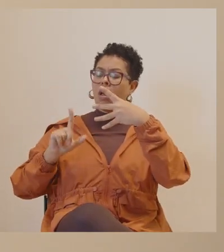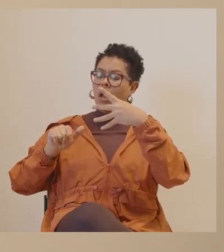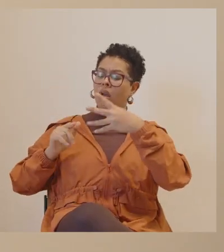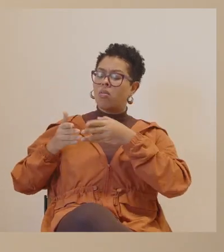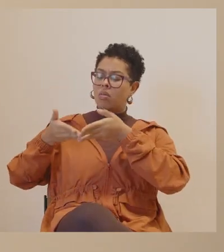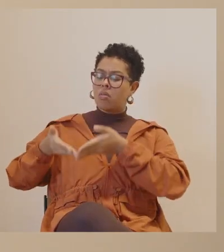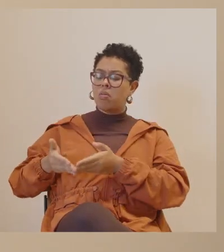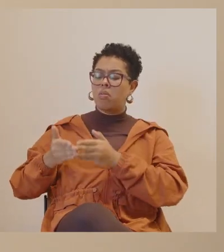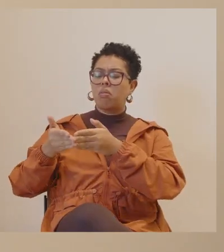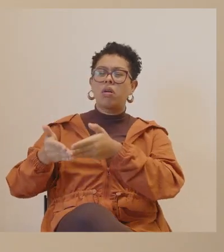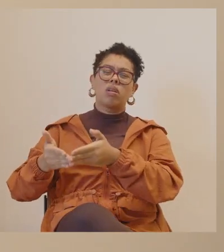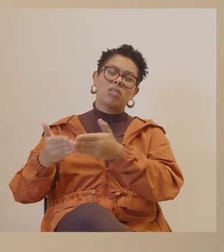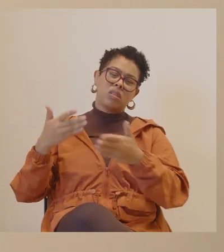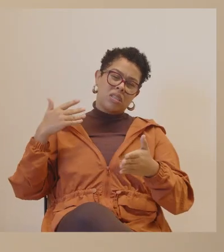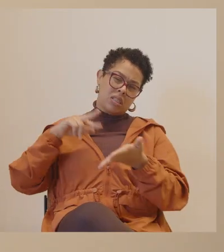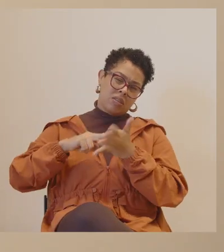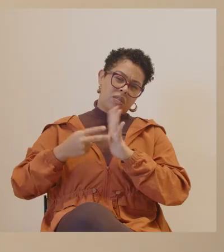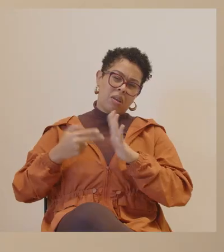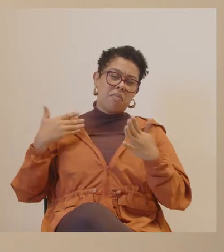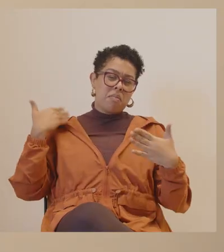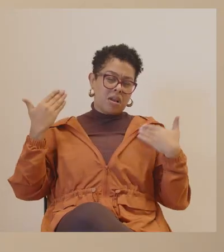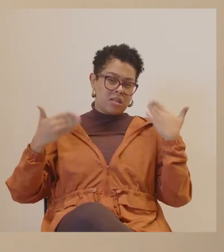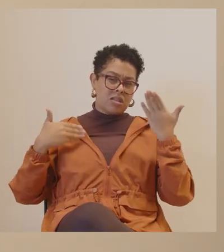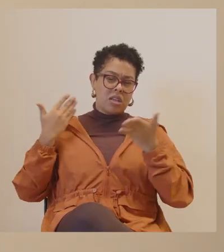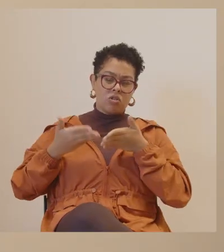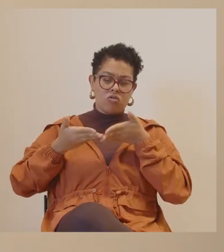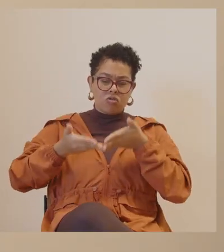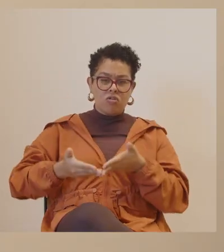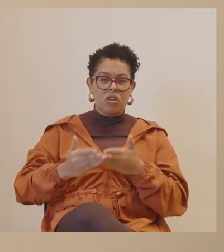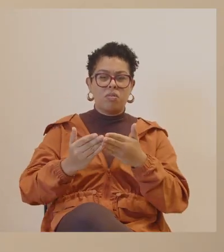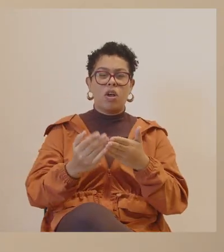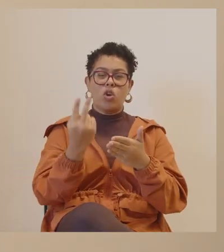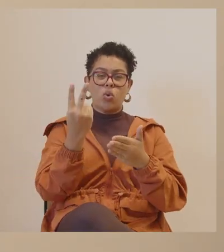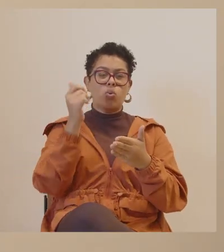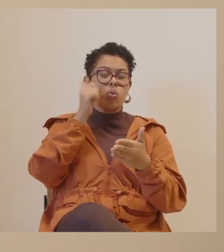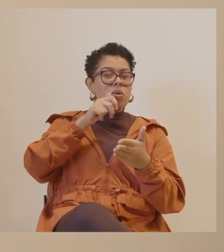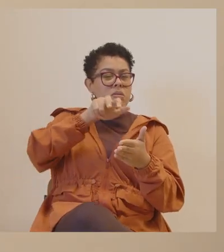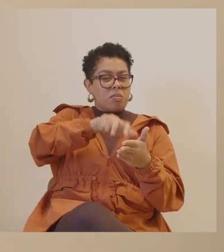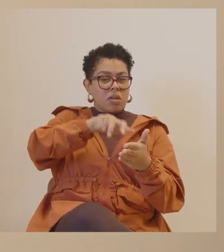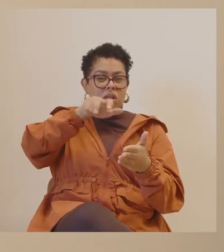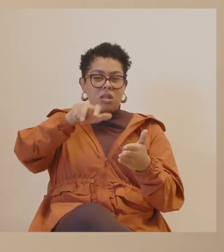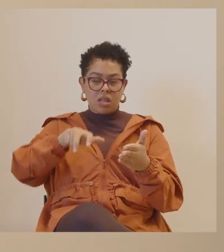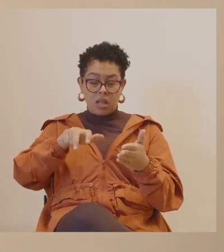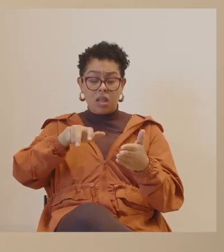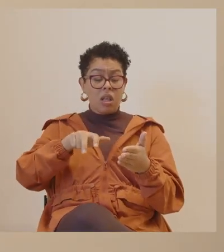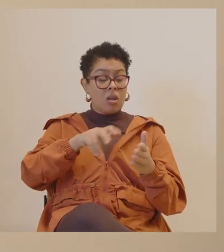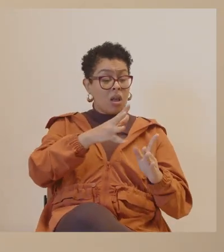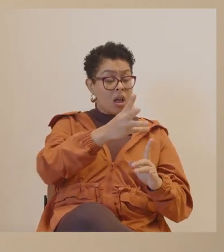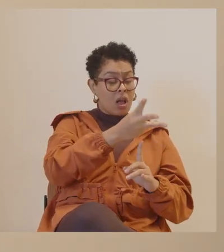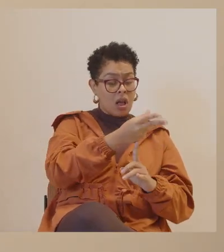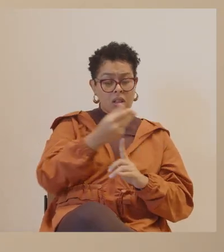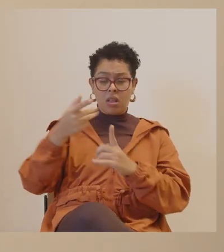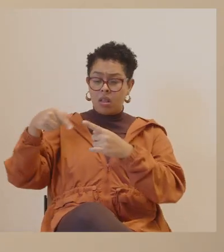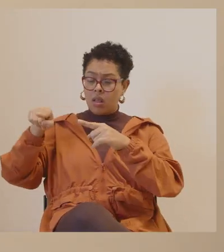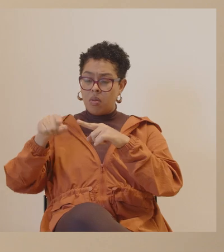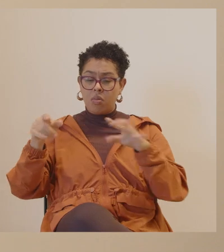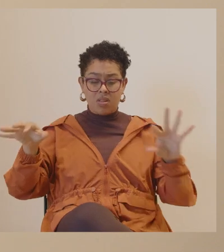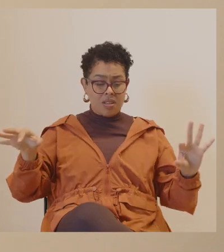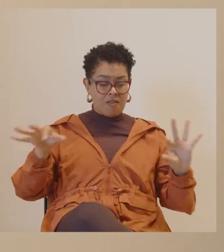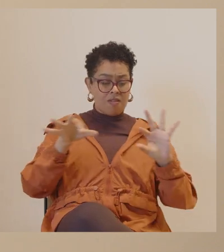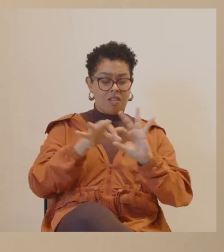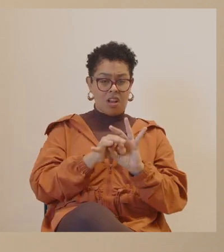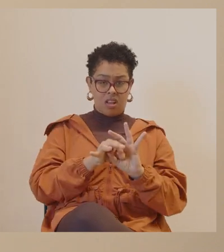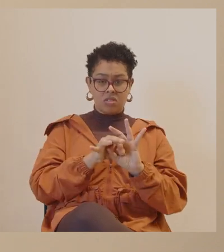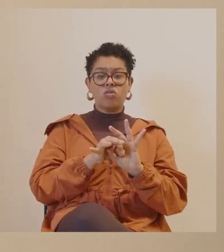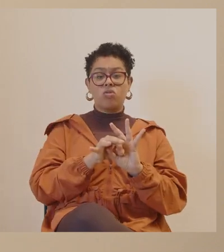É um passeio de barco com 2 meninas, e assim por diante. Então, de fato, essas obras acabam se vinculando a esse contexto